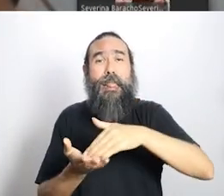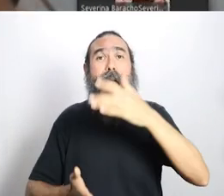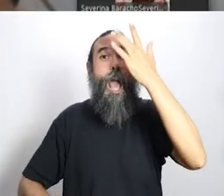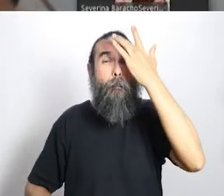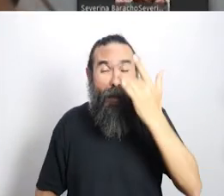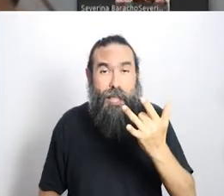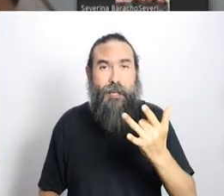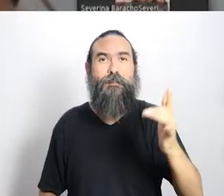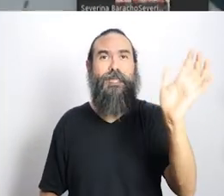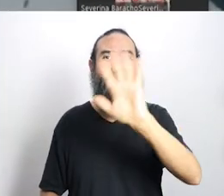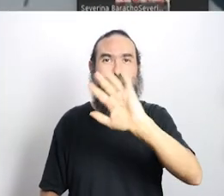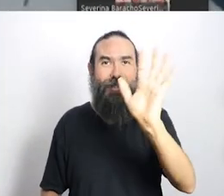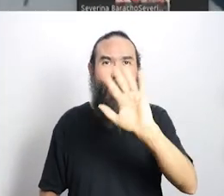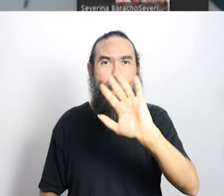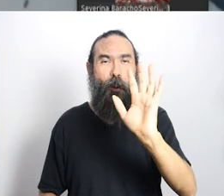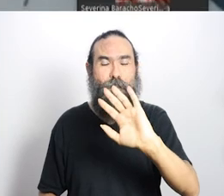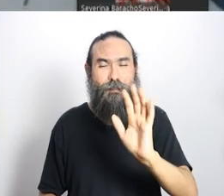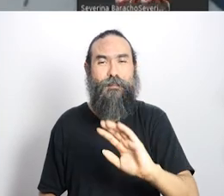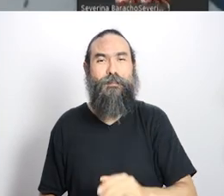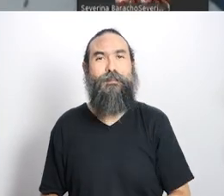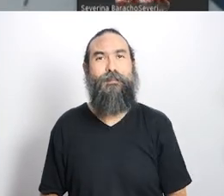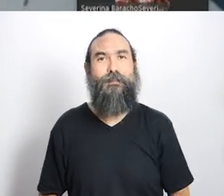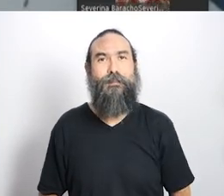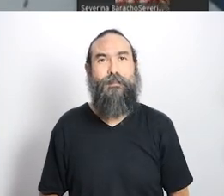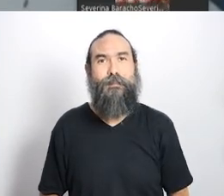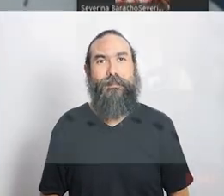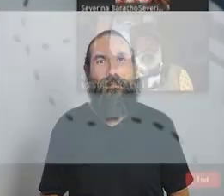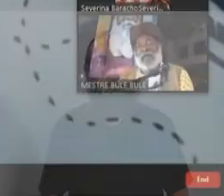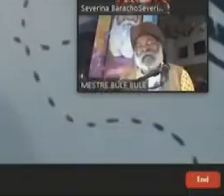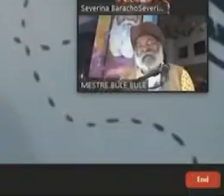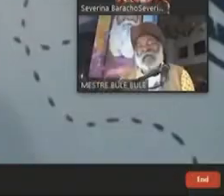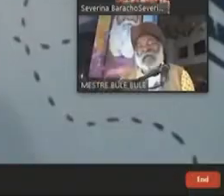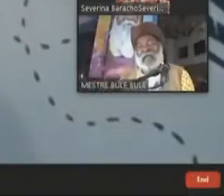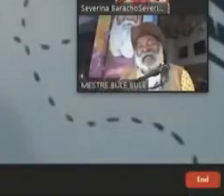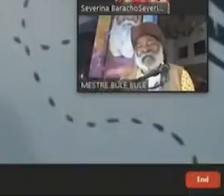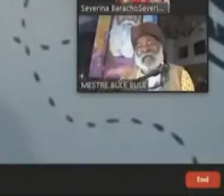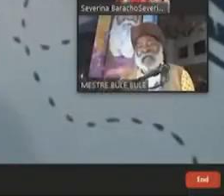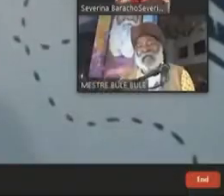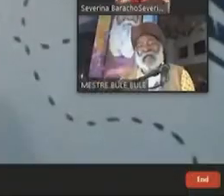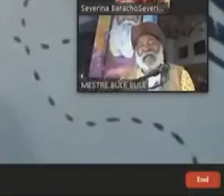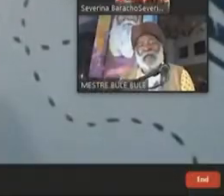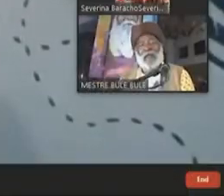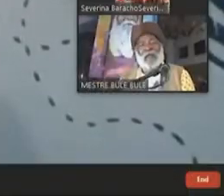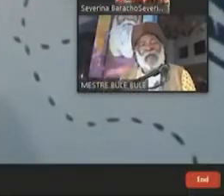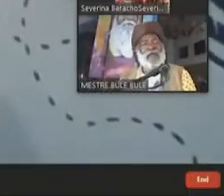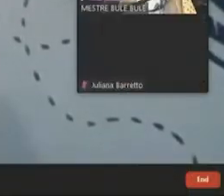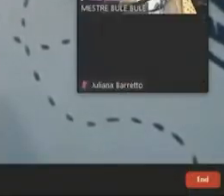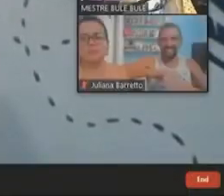Até amanhã. Boa noite. Tchau.